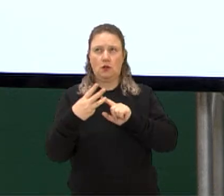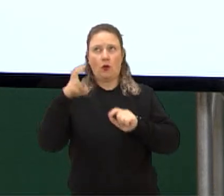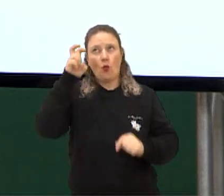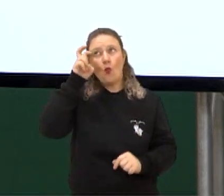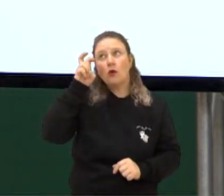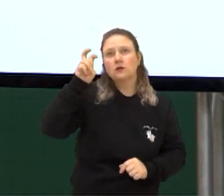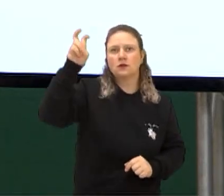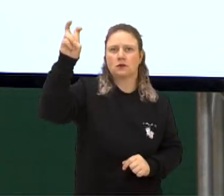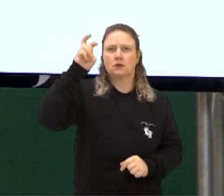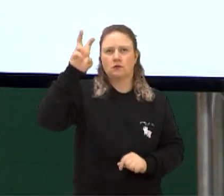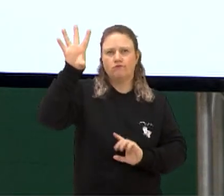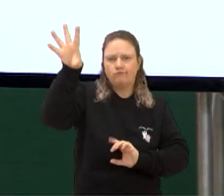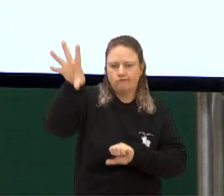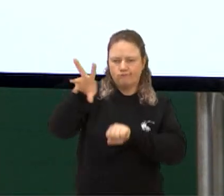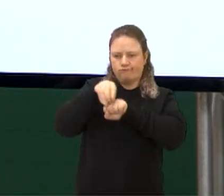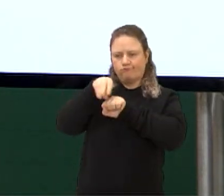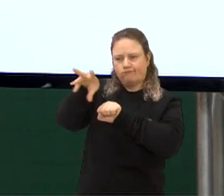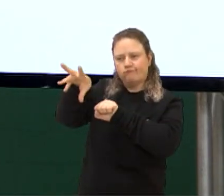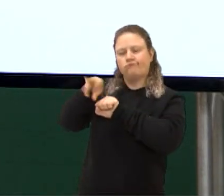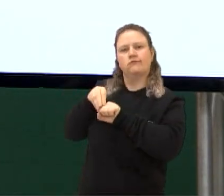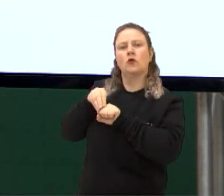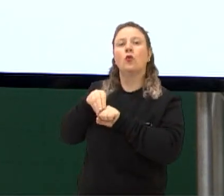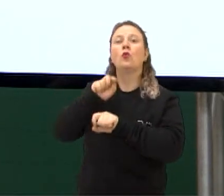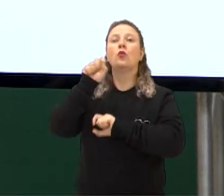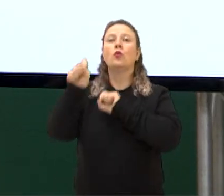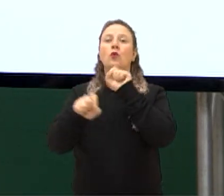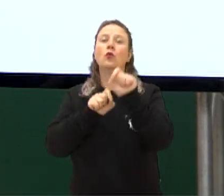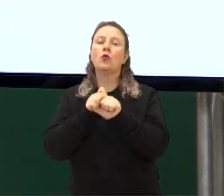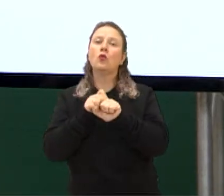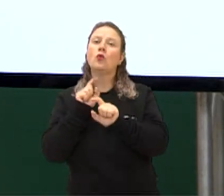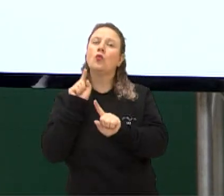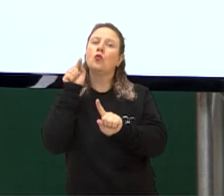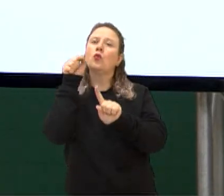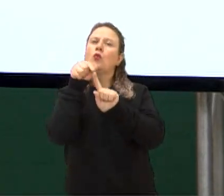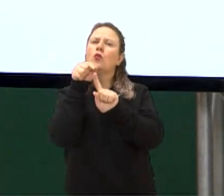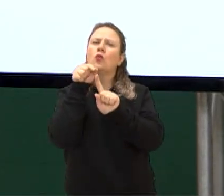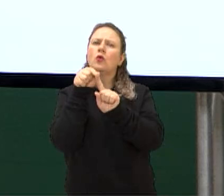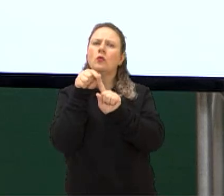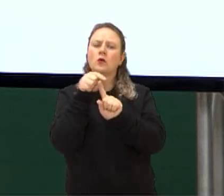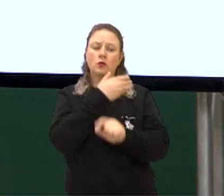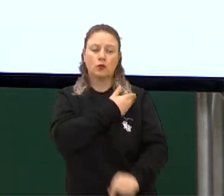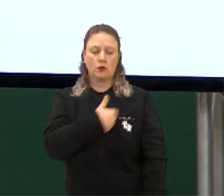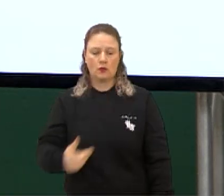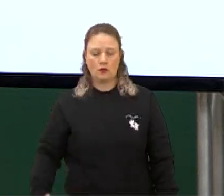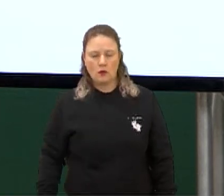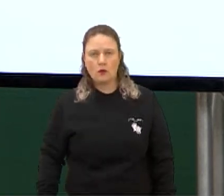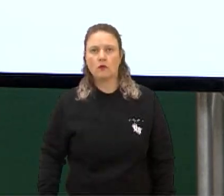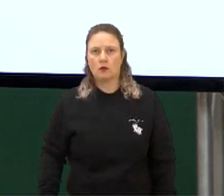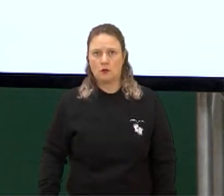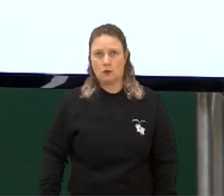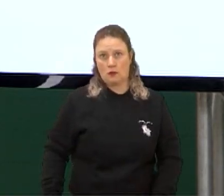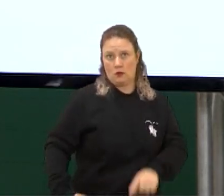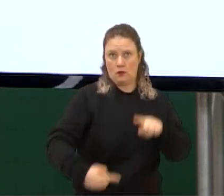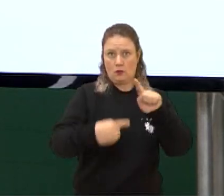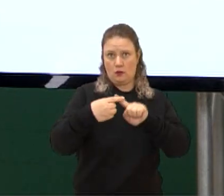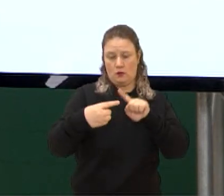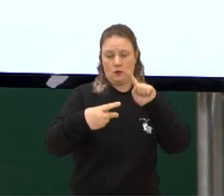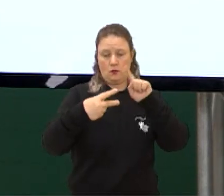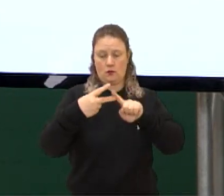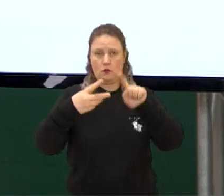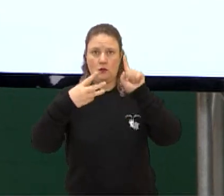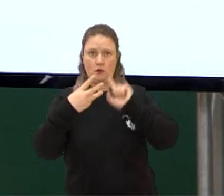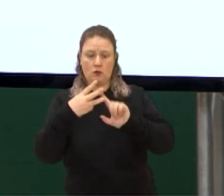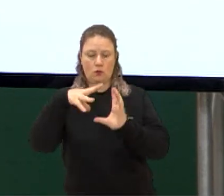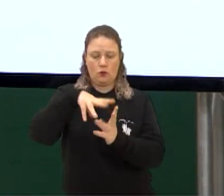conhecimento e inteligência, é aquela que vai ser aí, utilizada pelos governantes. Então, em Platão, nós temos aí esses três tipos